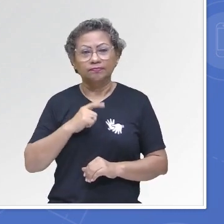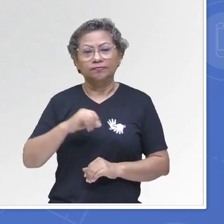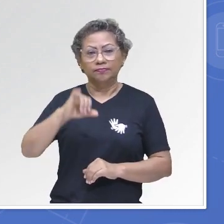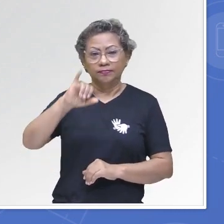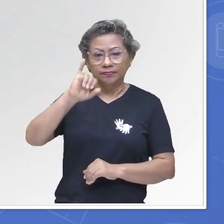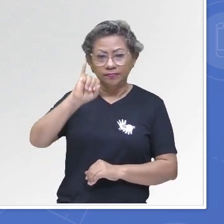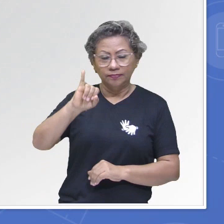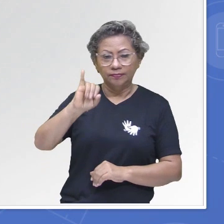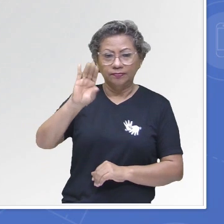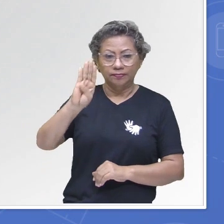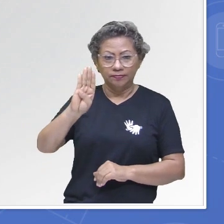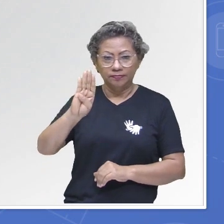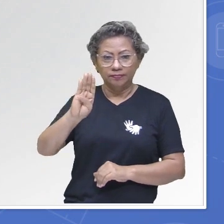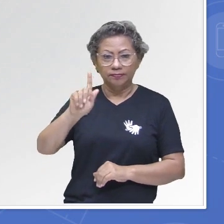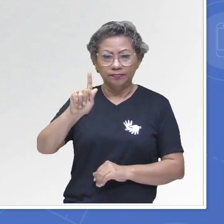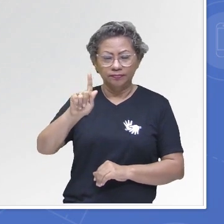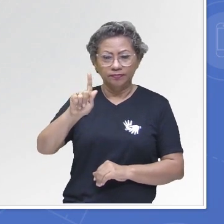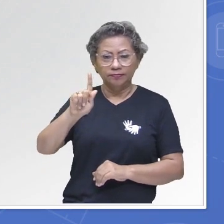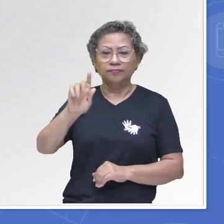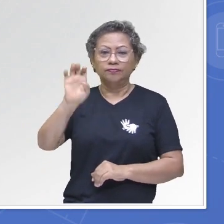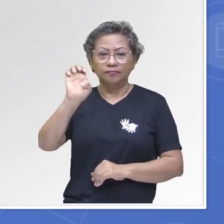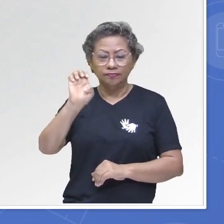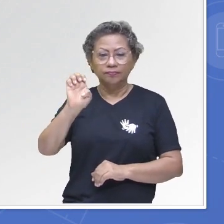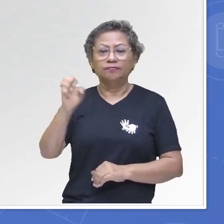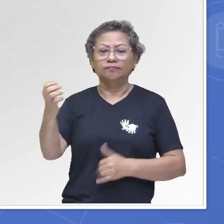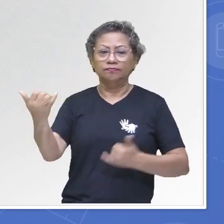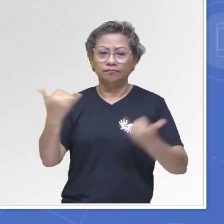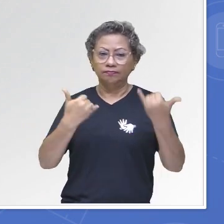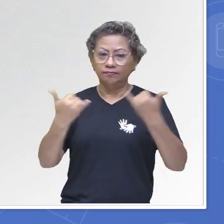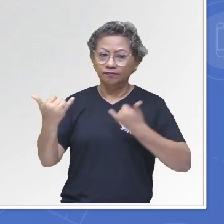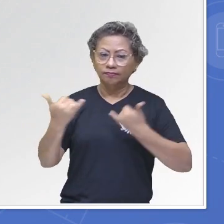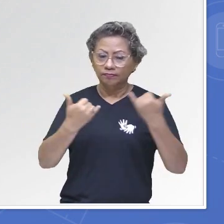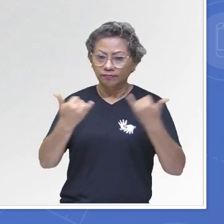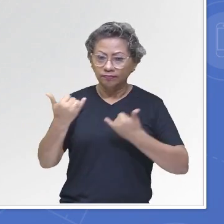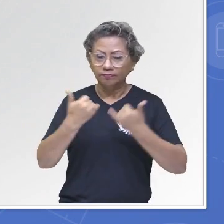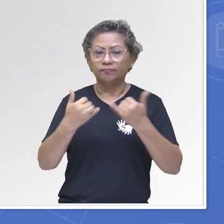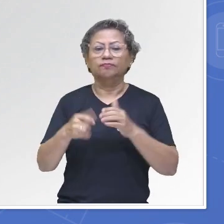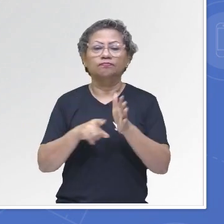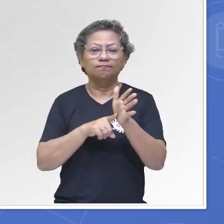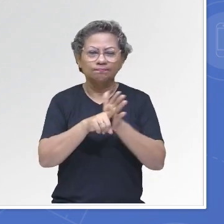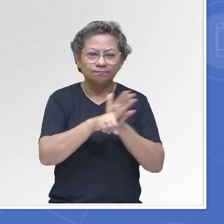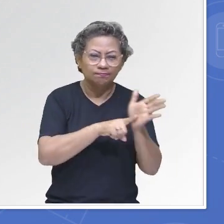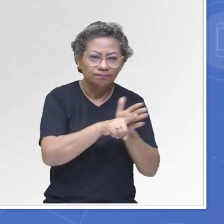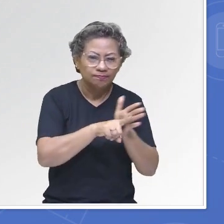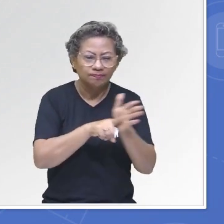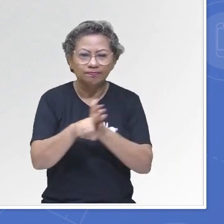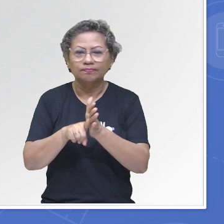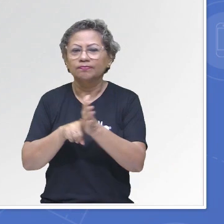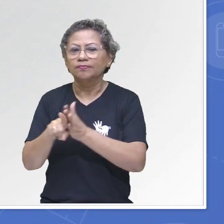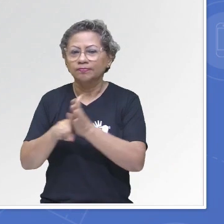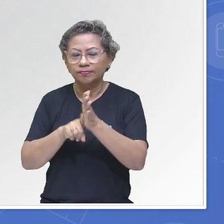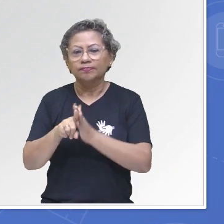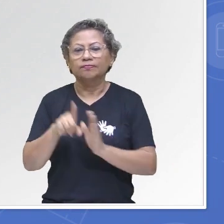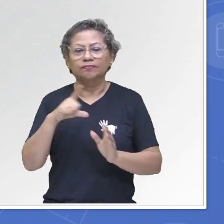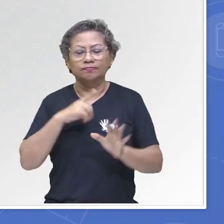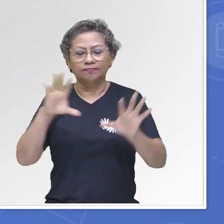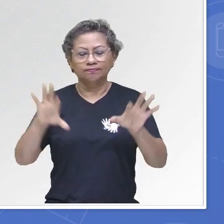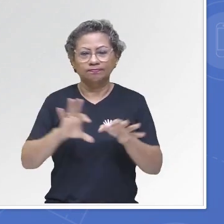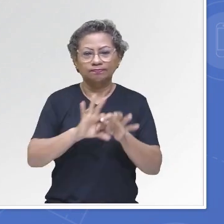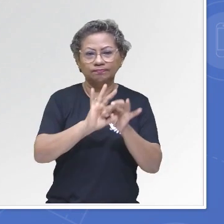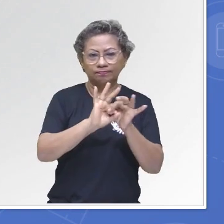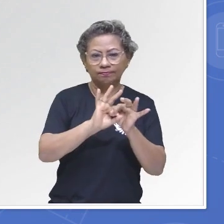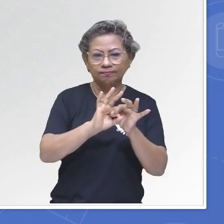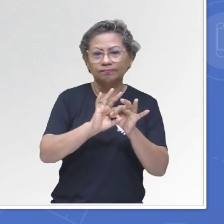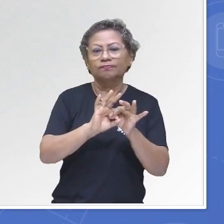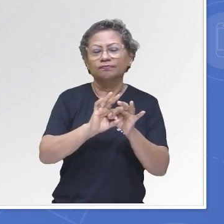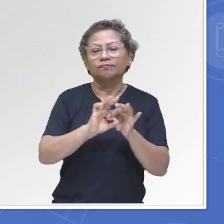chamado aí também de IBGE, do segundo volume da Pesquisa Nacional de Saúde feita em convênio com o Ministério da